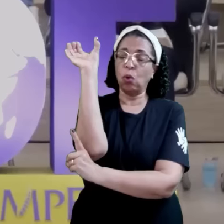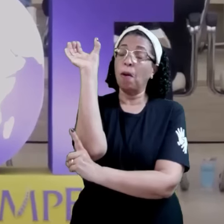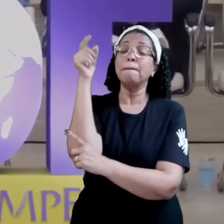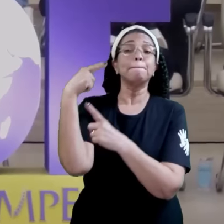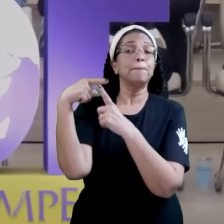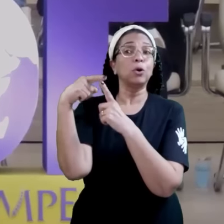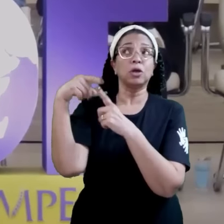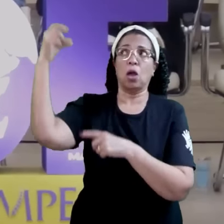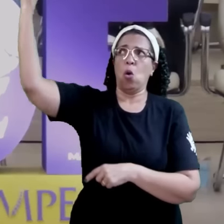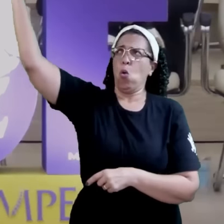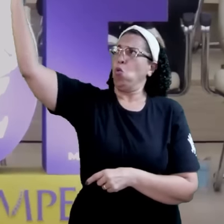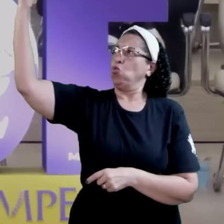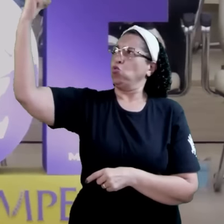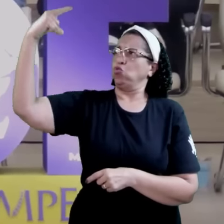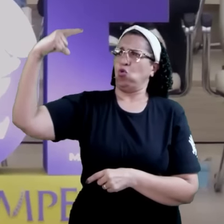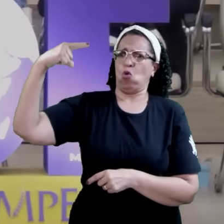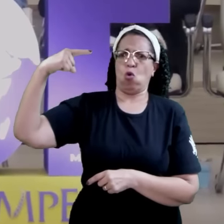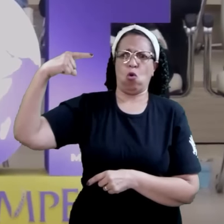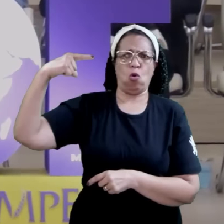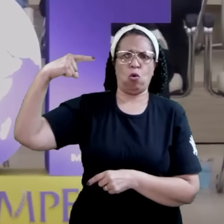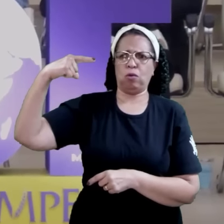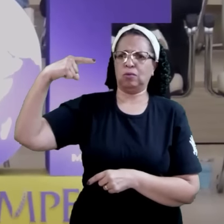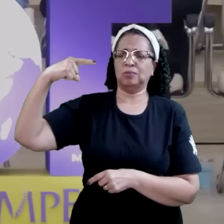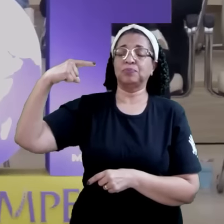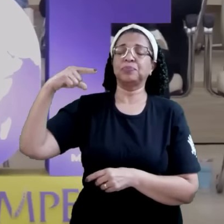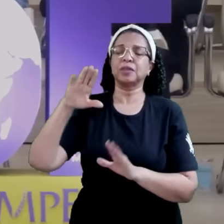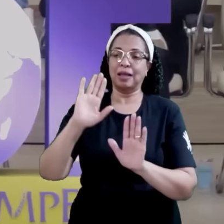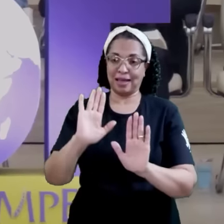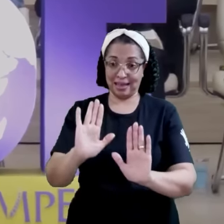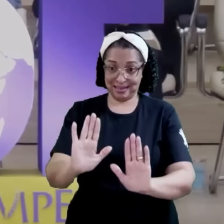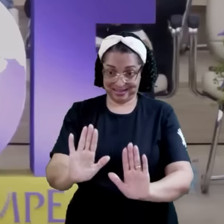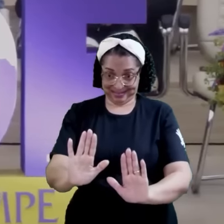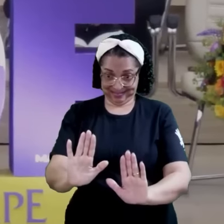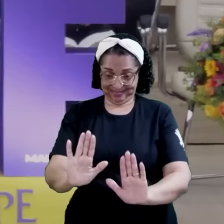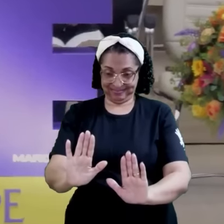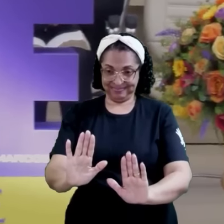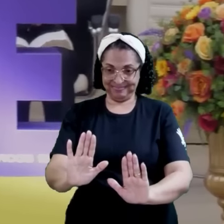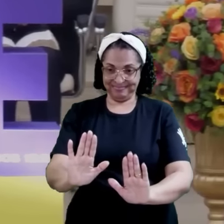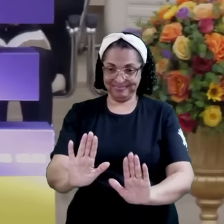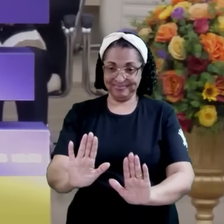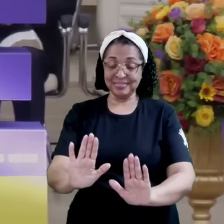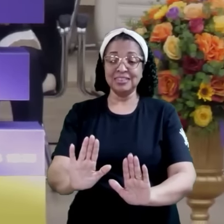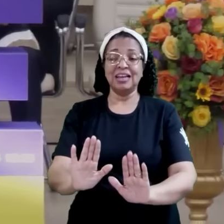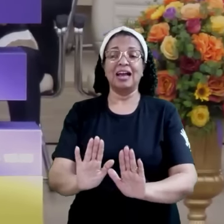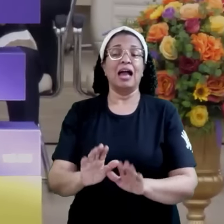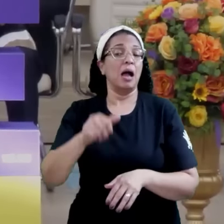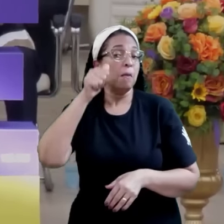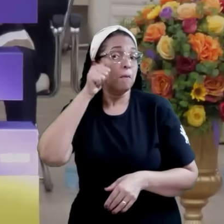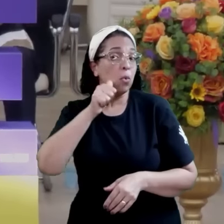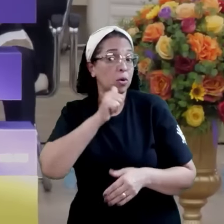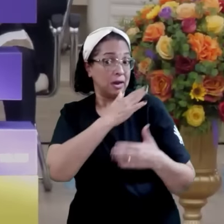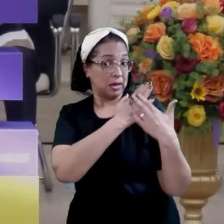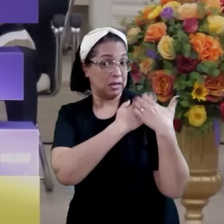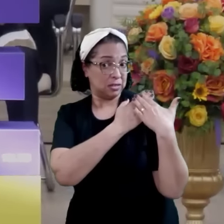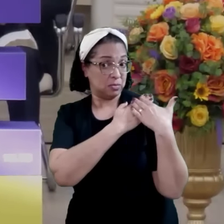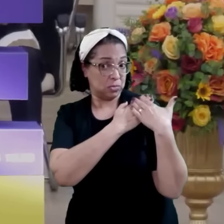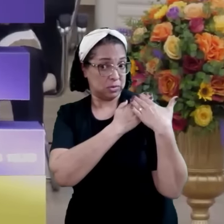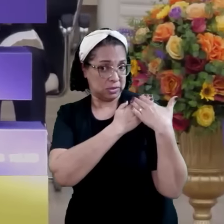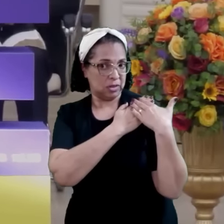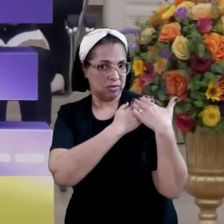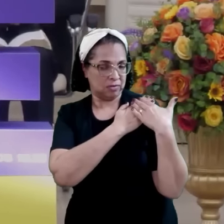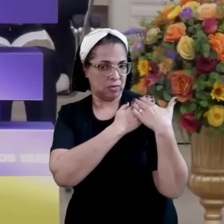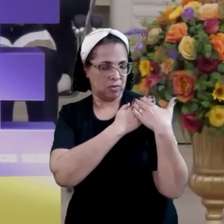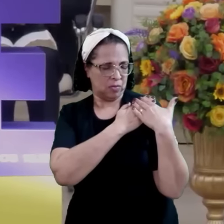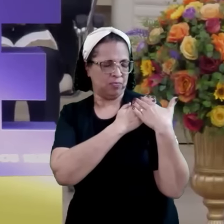entrando nós da caraf dissemos em Jericó ela disse pois bem Jericó tá 1500 M aí pra frente ó é a próxima cidade que